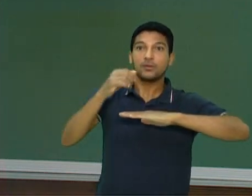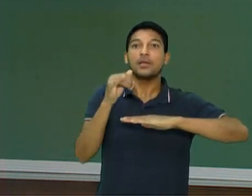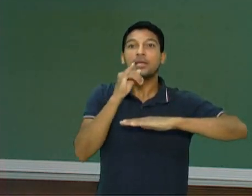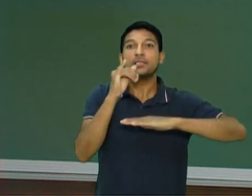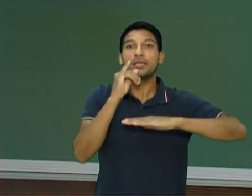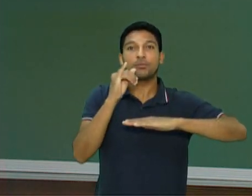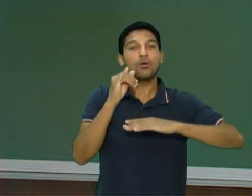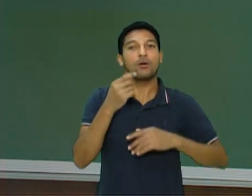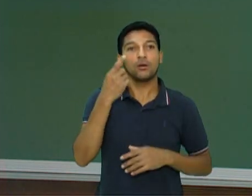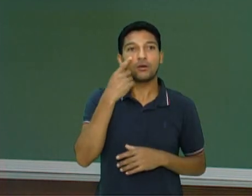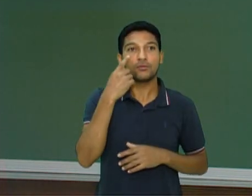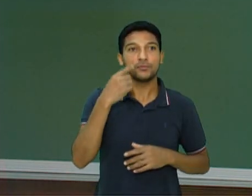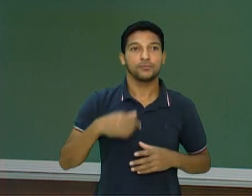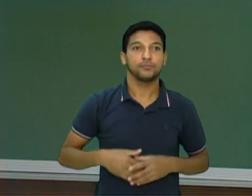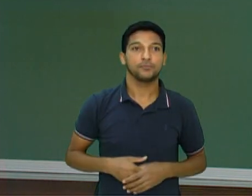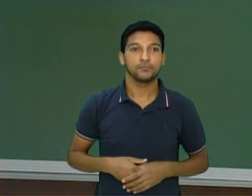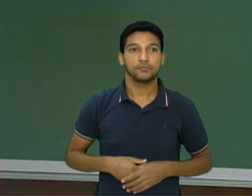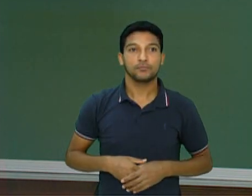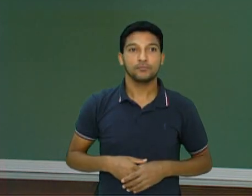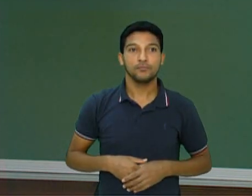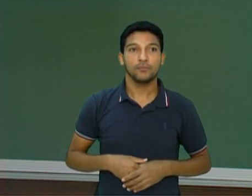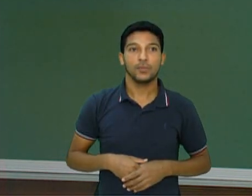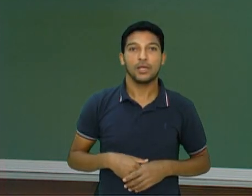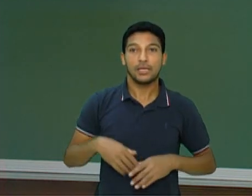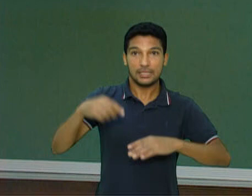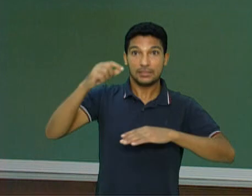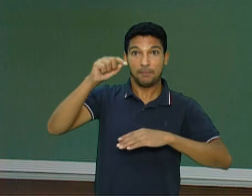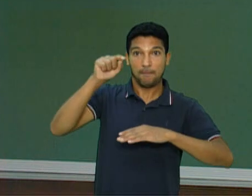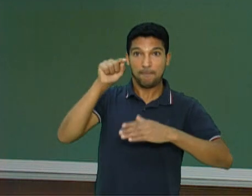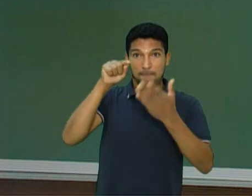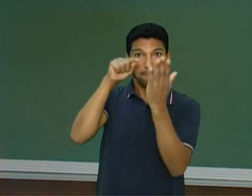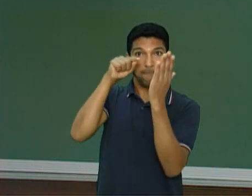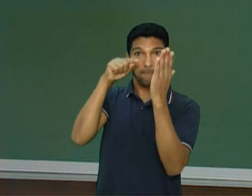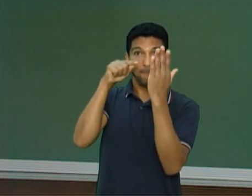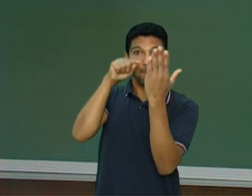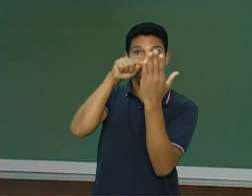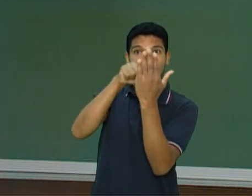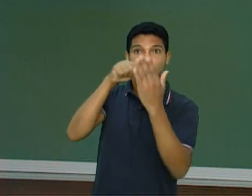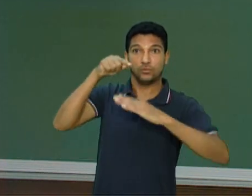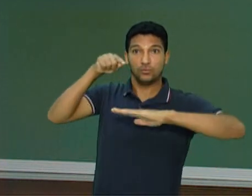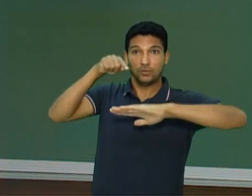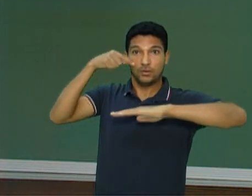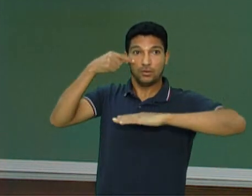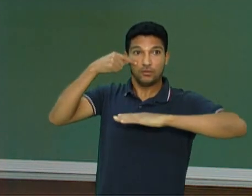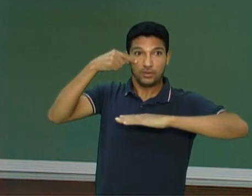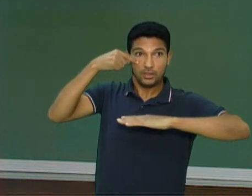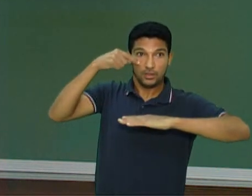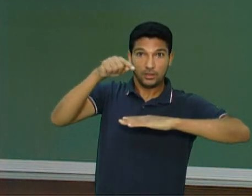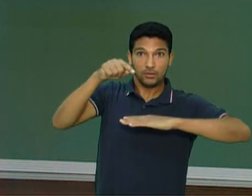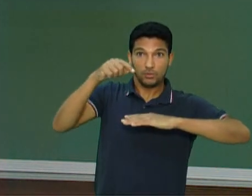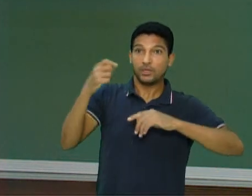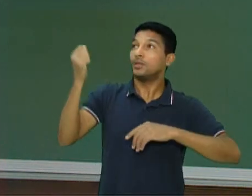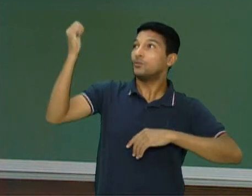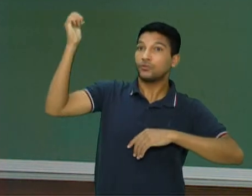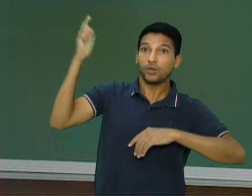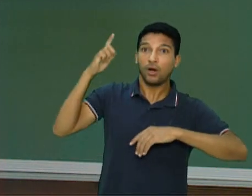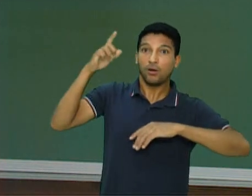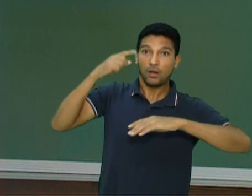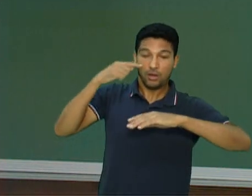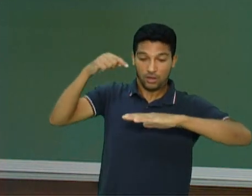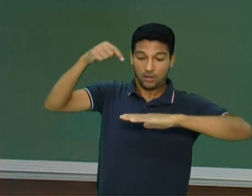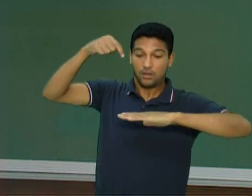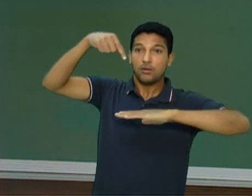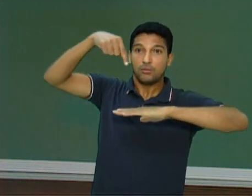pino. O que vai acontecer? Você concorda que esse ponto terá esse outro ponto aqui no solo como sendo a sua sombra?